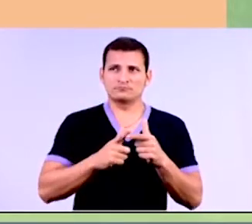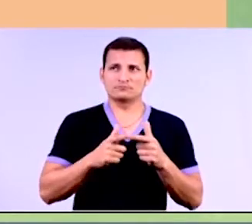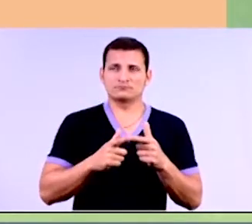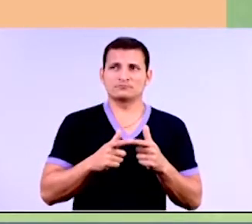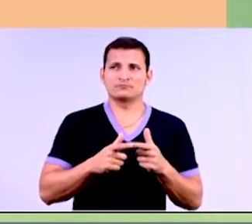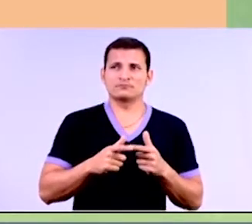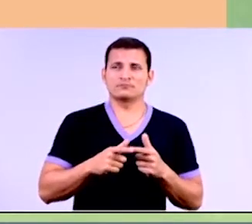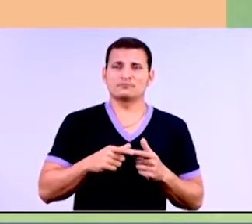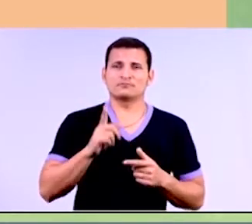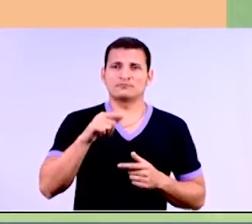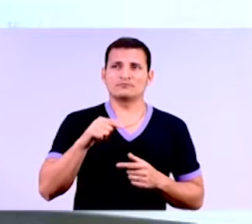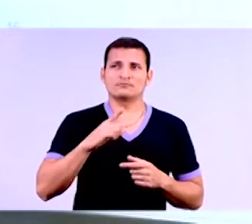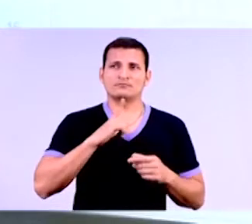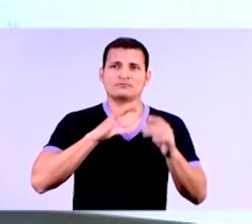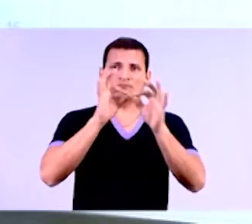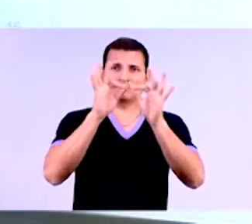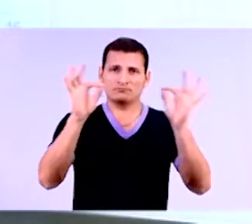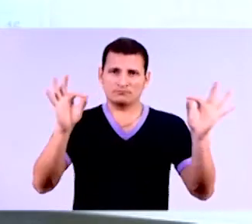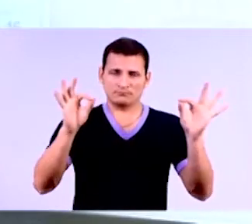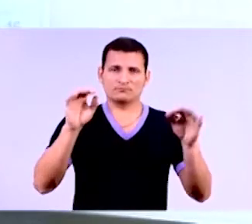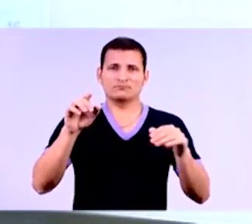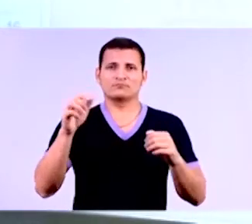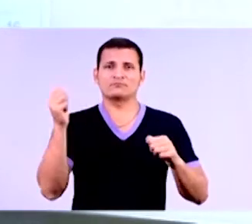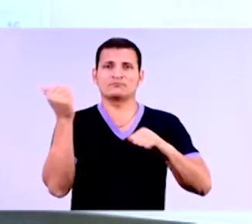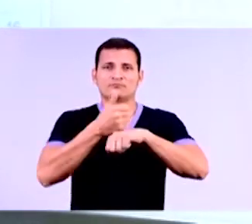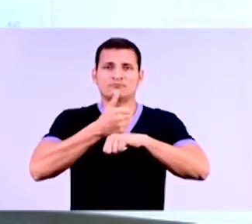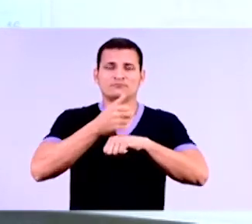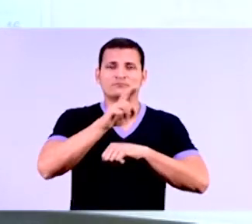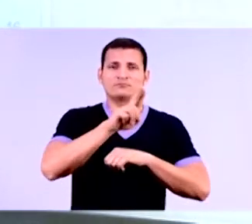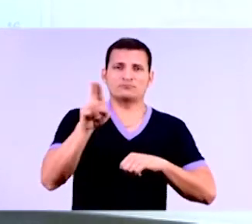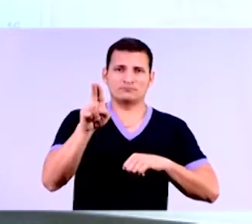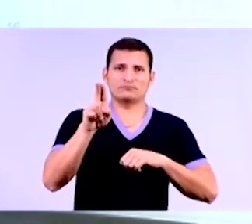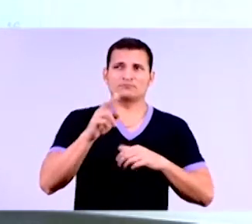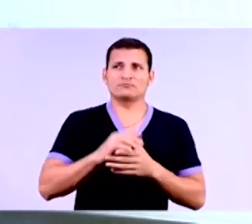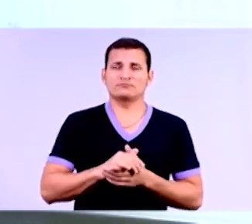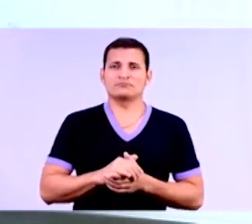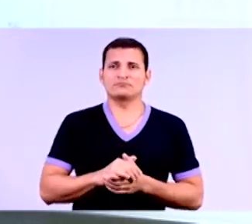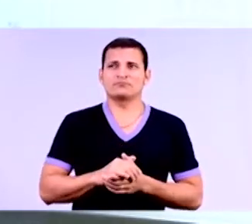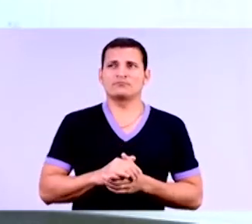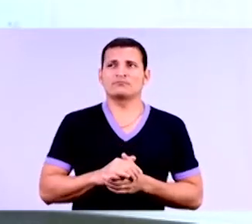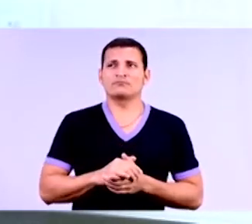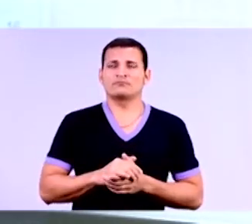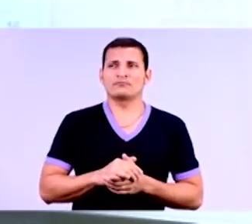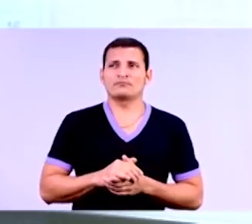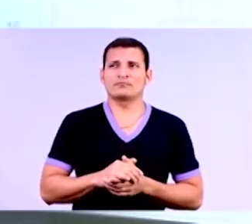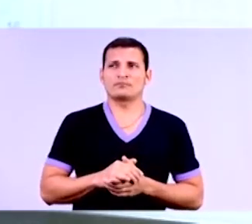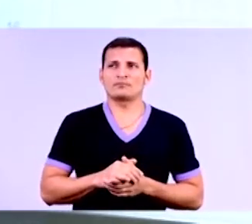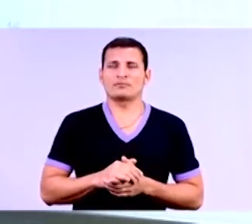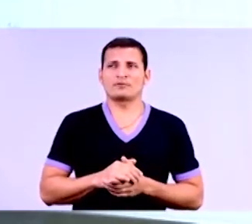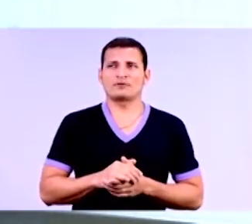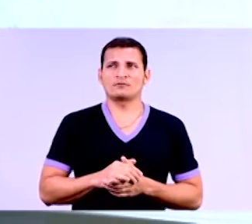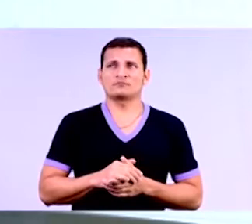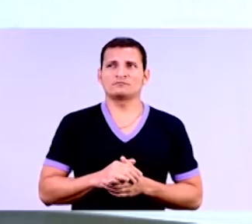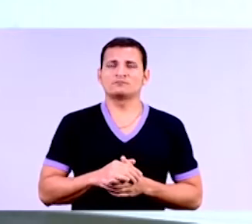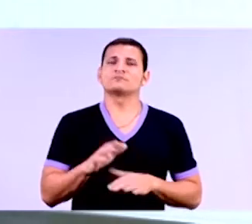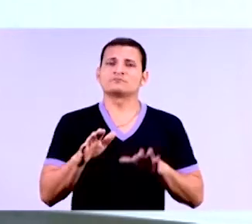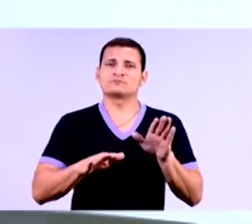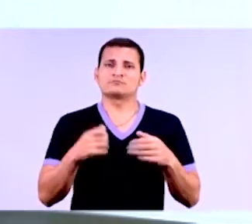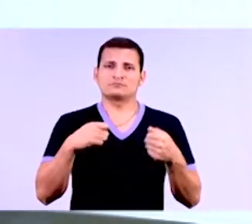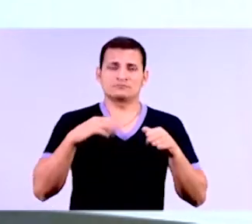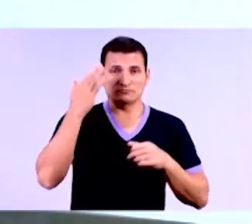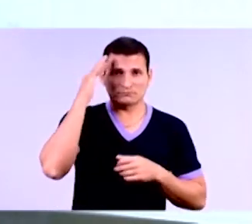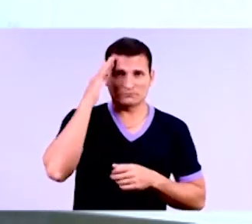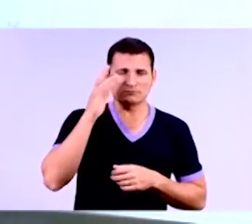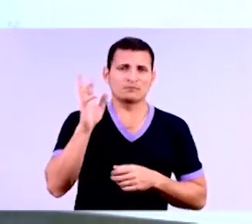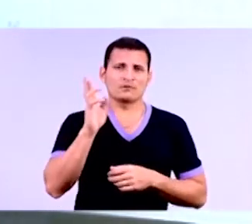estar como sujeito numa frase e também substituir o nome. Então, muitas vezes, para a gente poder entender de quem está se falando,